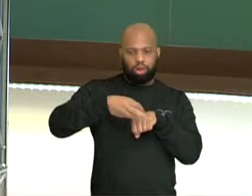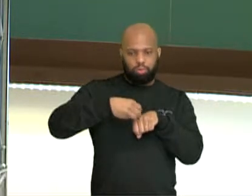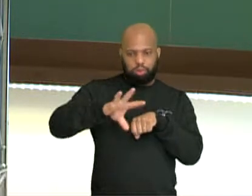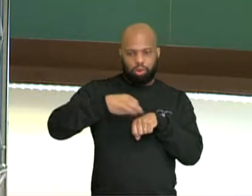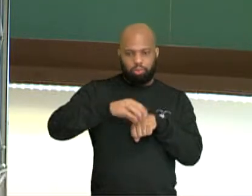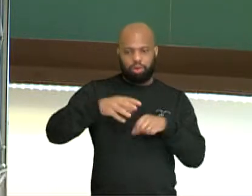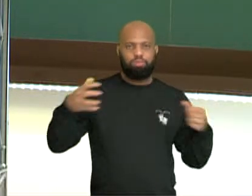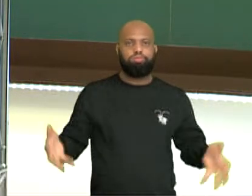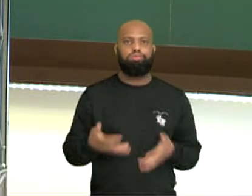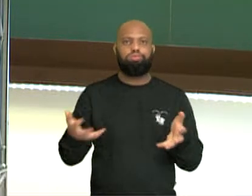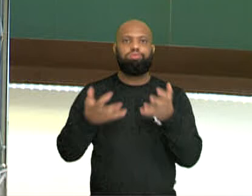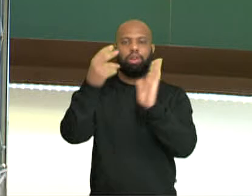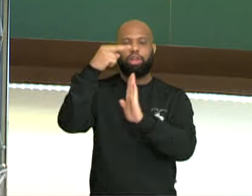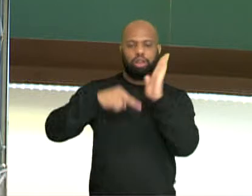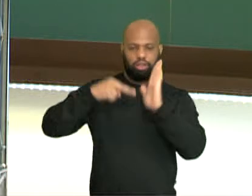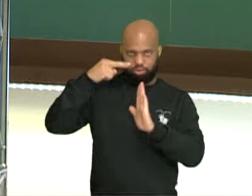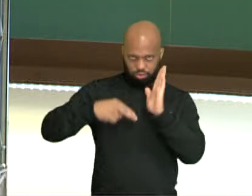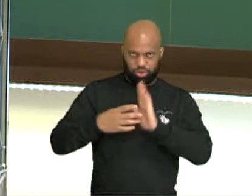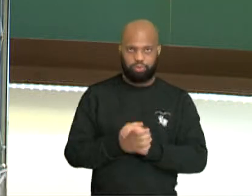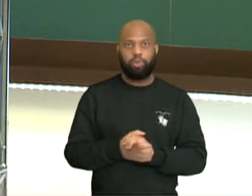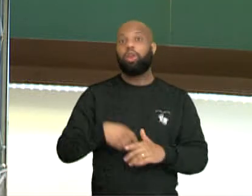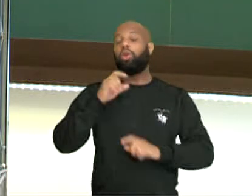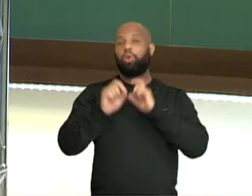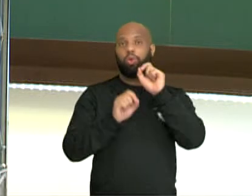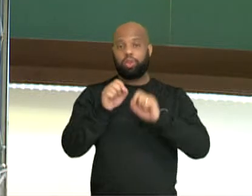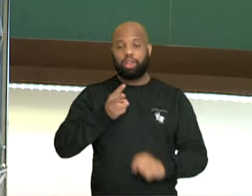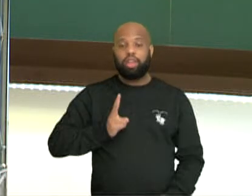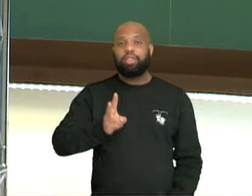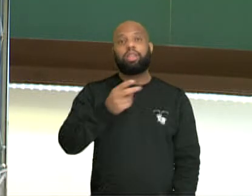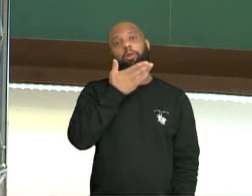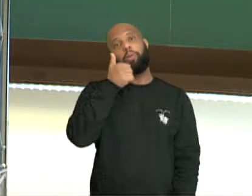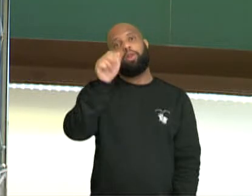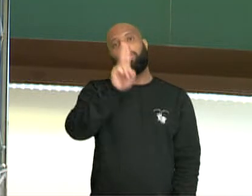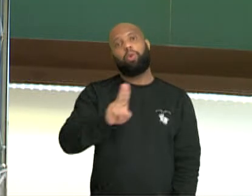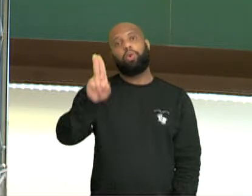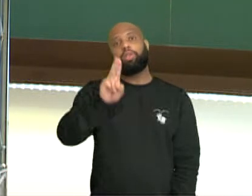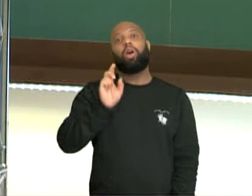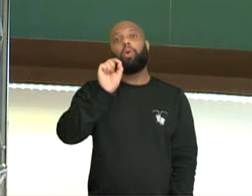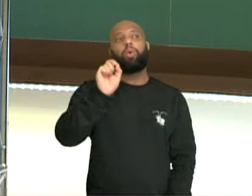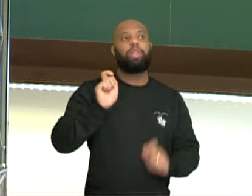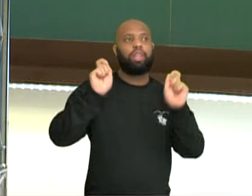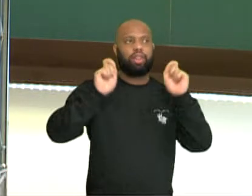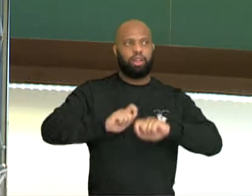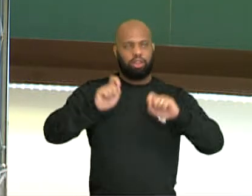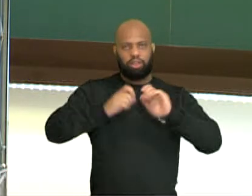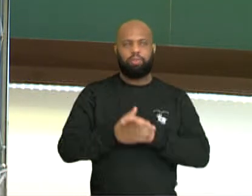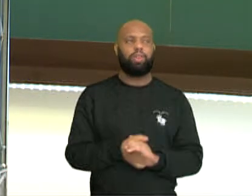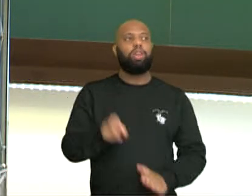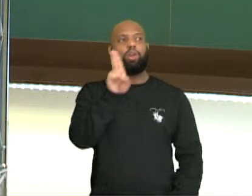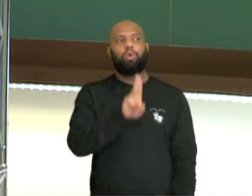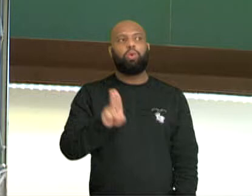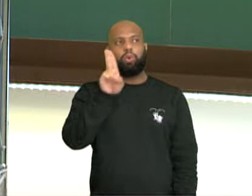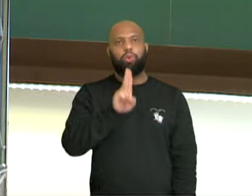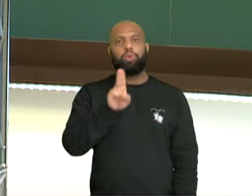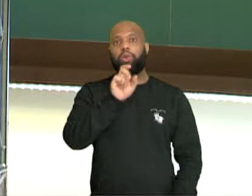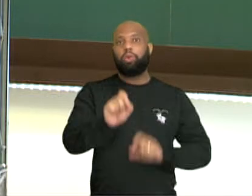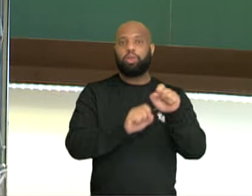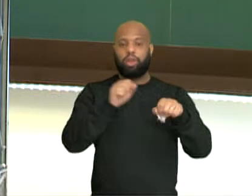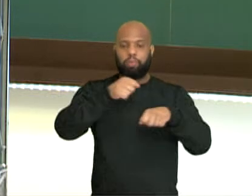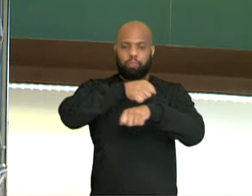para a promoção dessa leitura são usar sempre o quê que você pode fazer? A utilização da